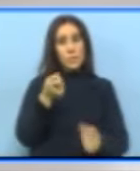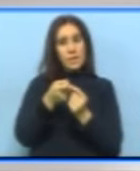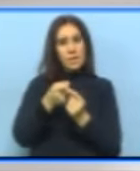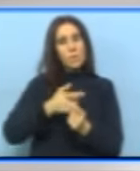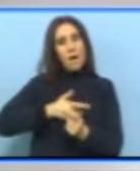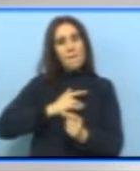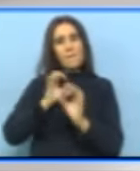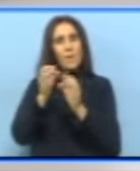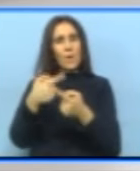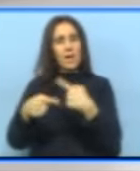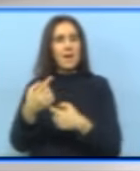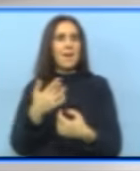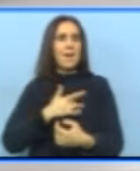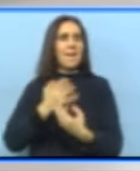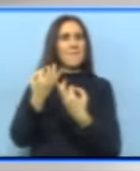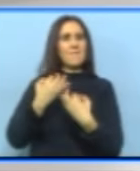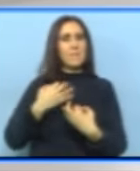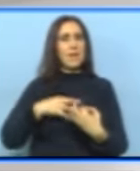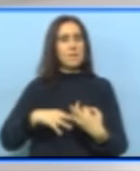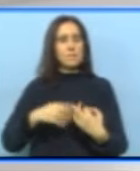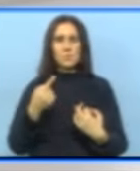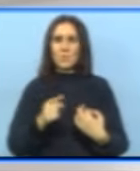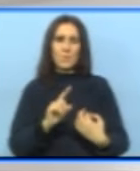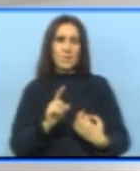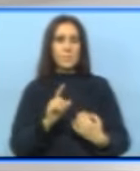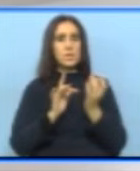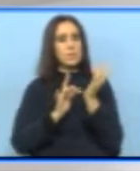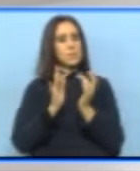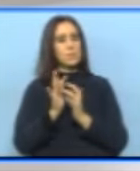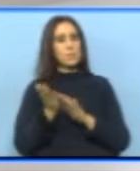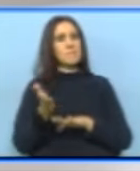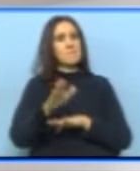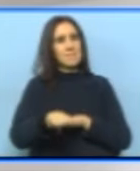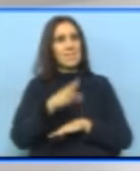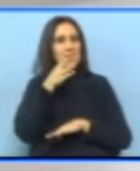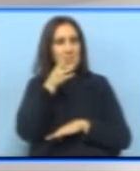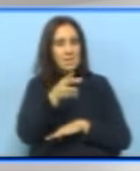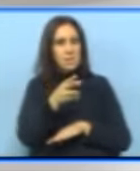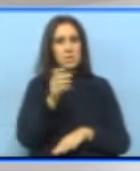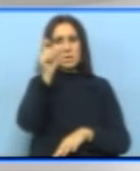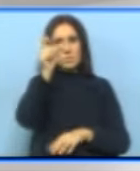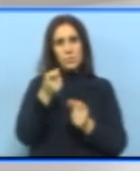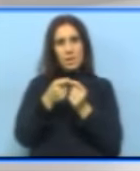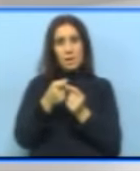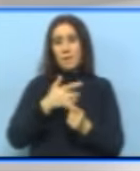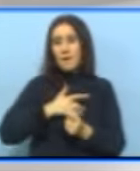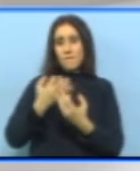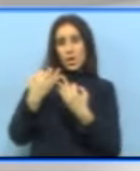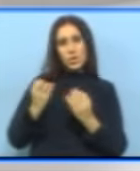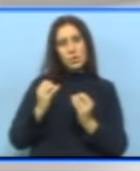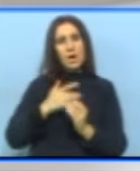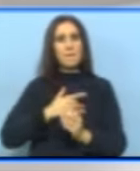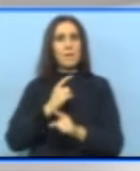fundo, queres que ele te ame também a ti, não é? Não é só isso. Jesus dá um passo em frente. Tu ama o próximo mesmo que ele não te ame.